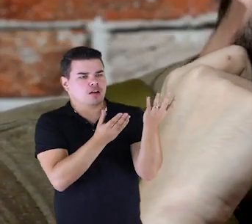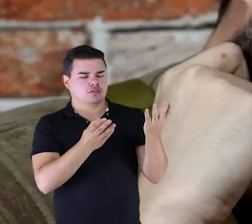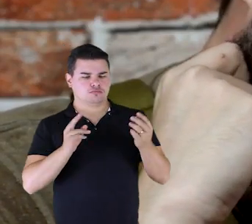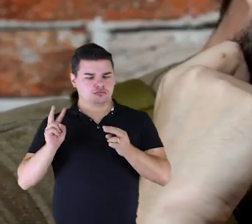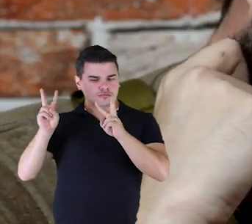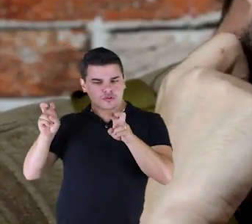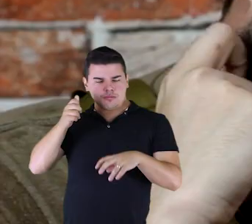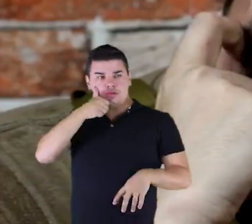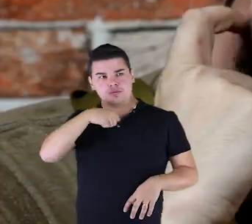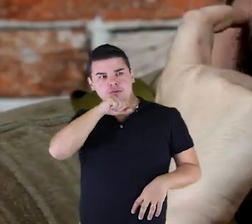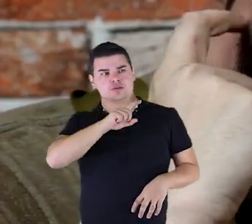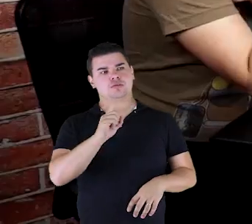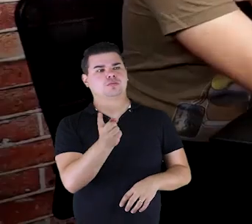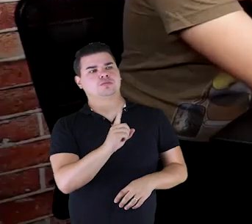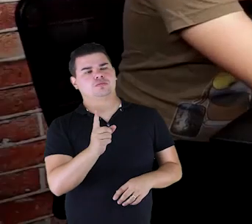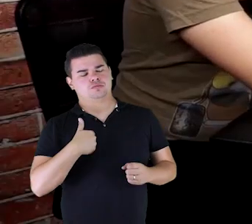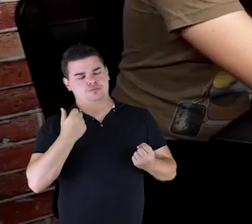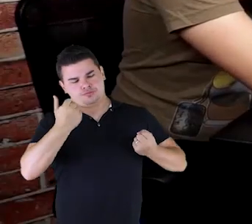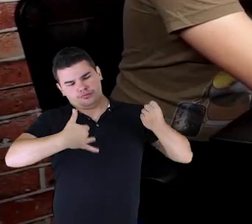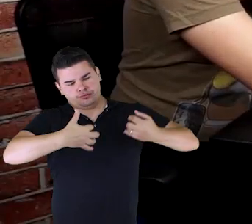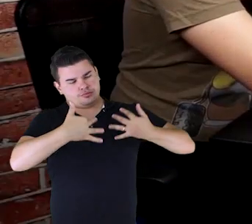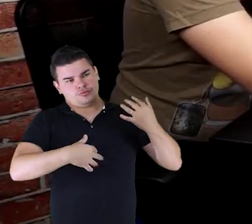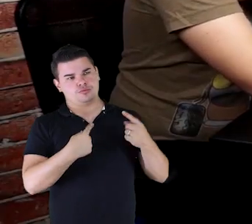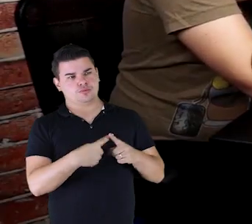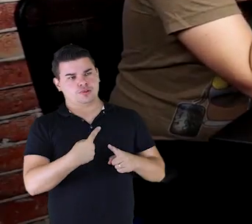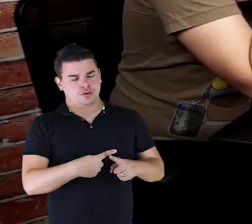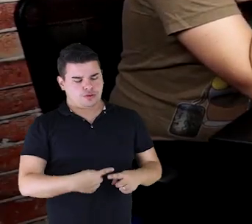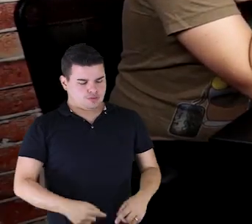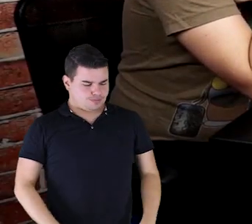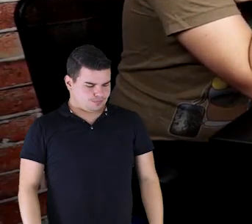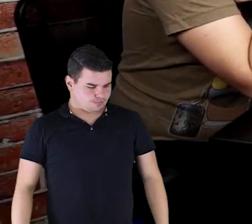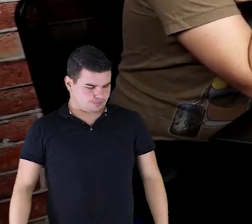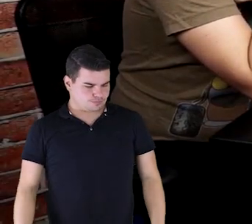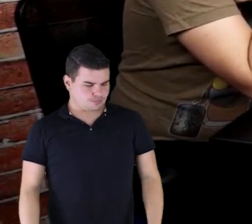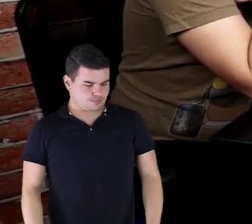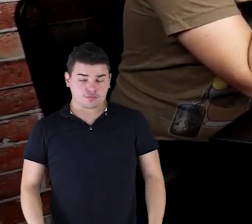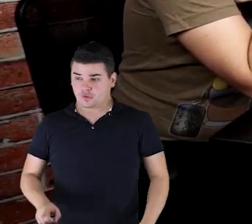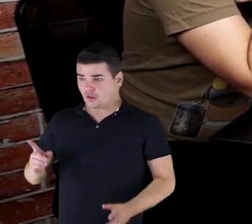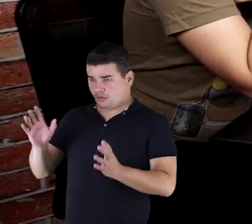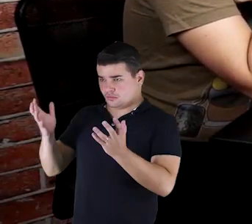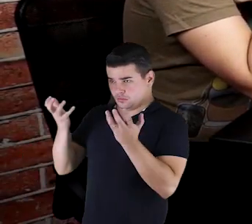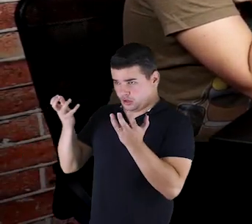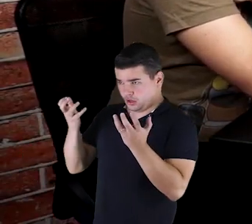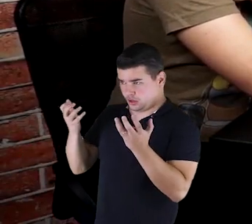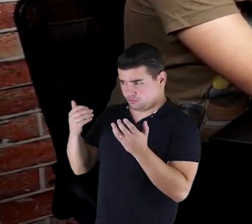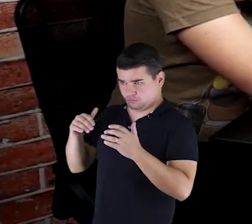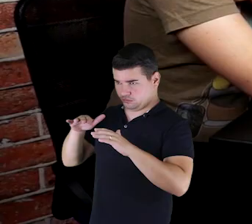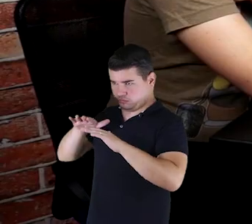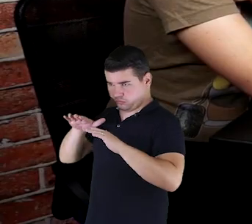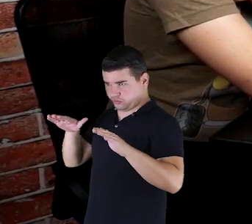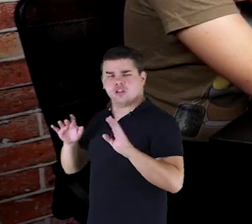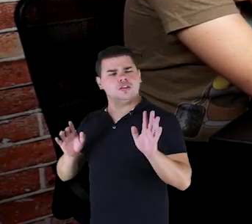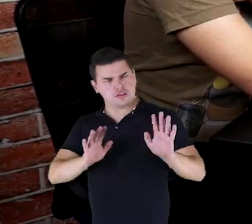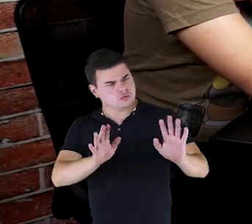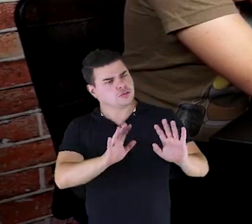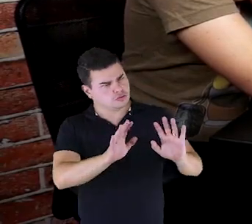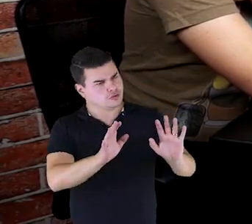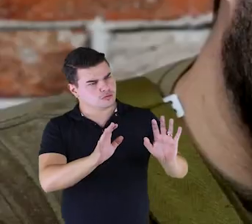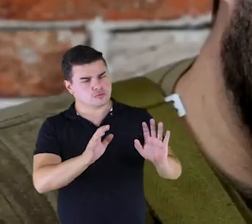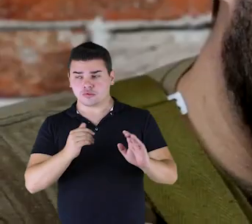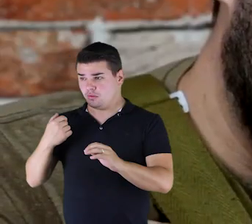baixo. Ele toca a mão de Cauê e o chinelo sobre a mesa. Você quer deixar quieto? Não, fala. Você pode